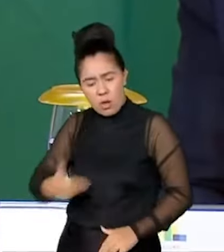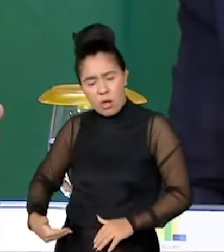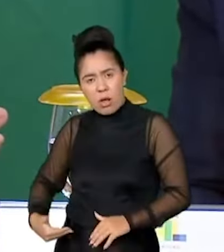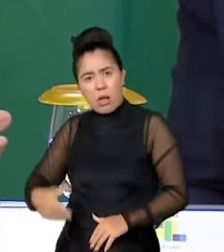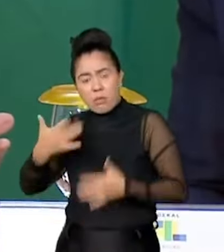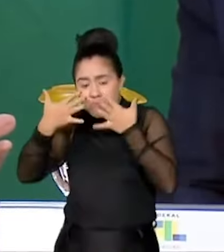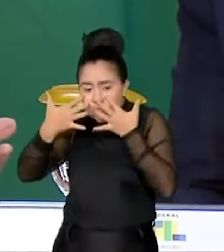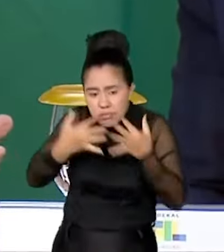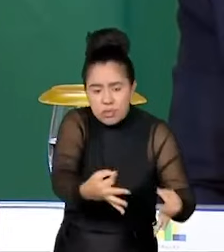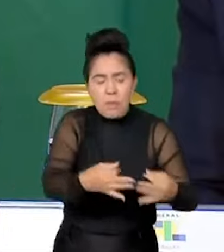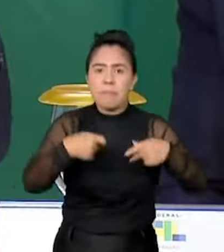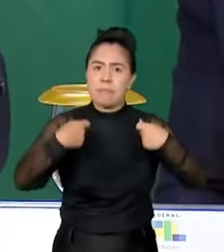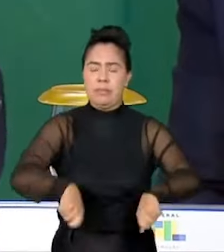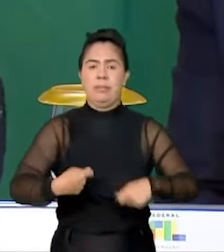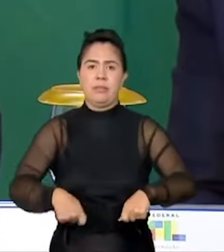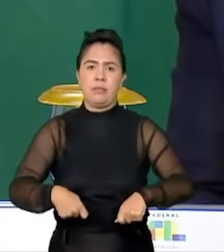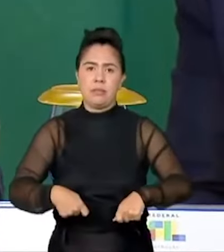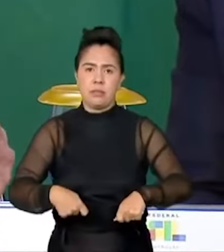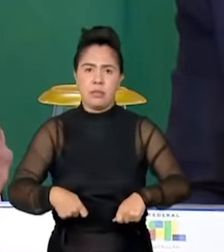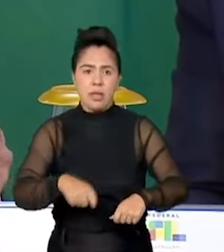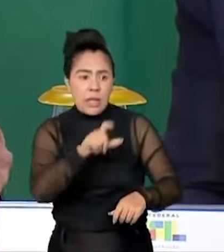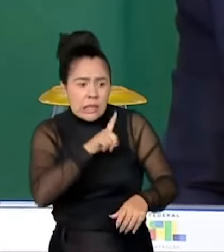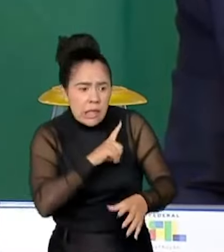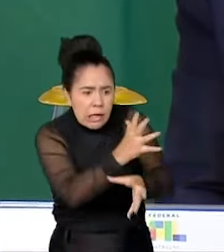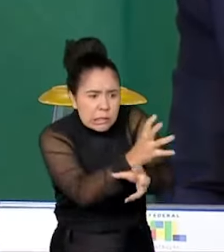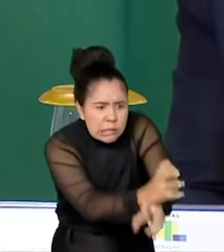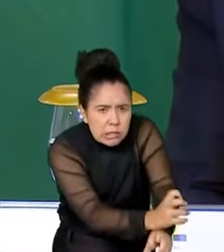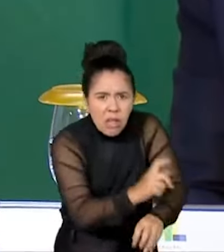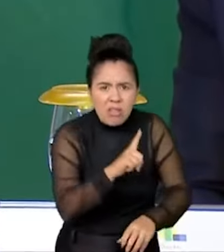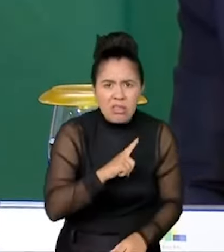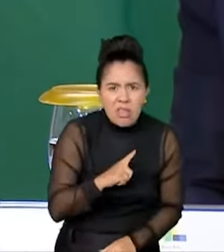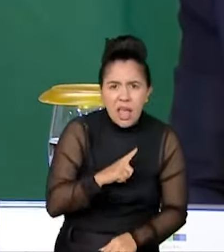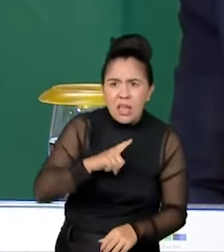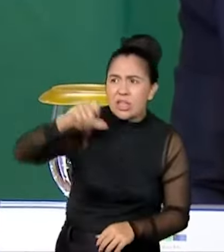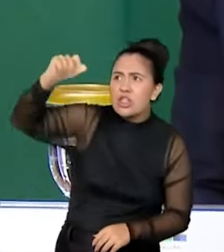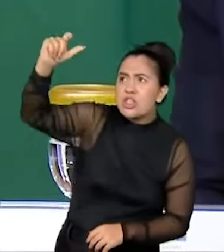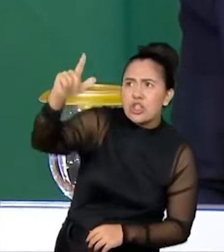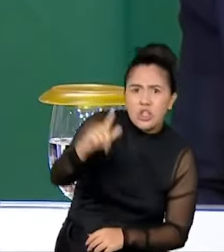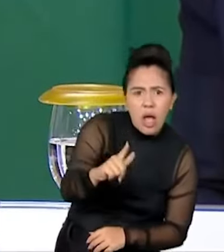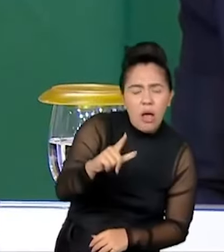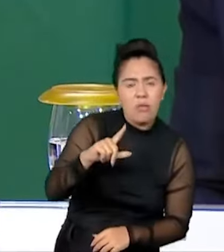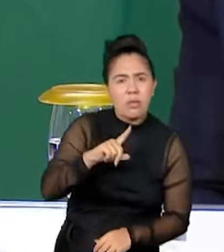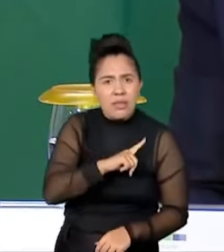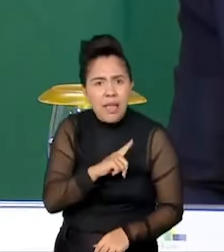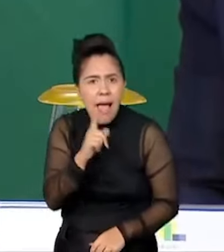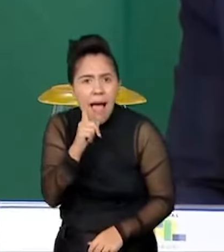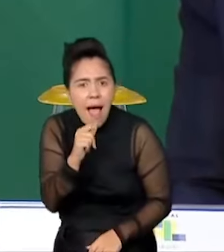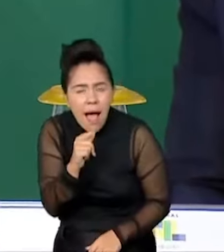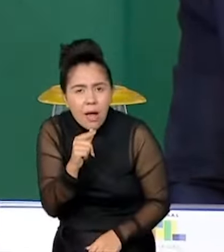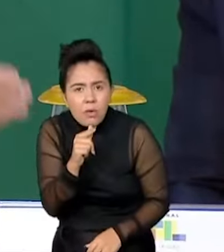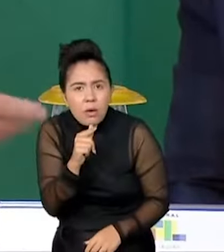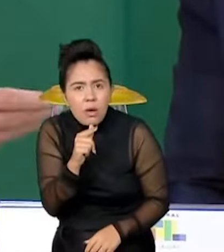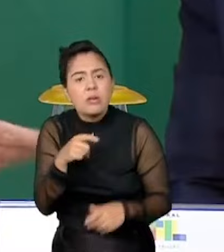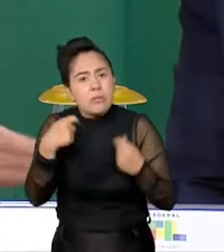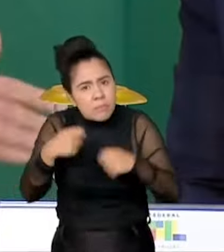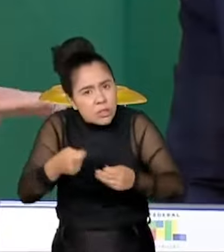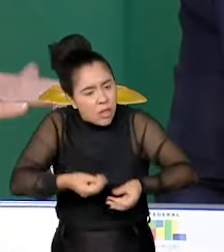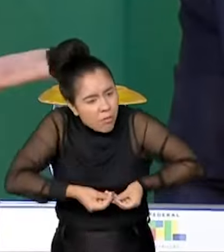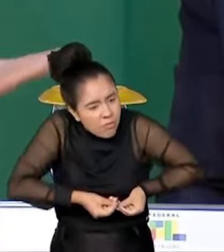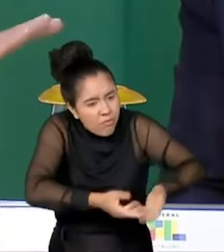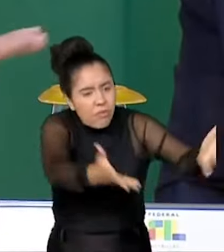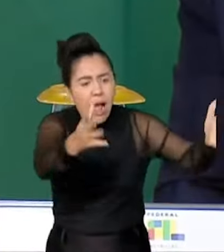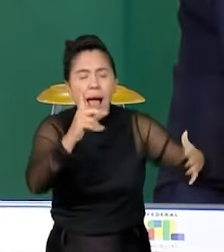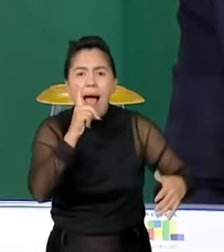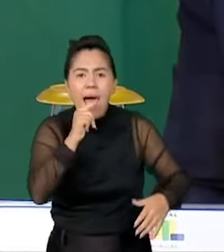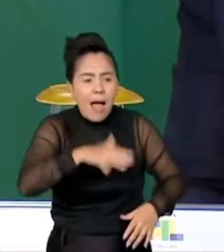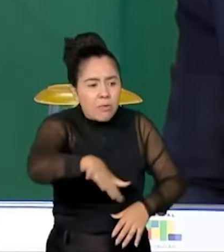Se tem o problema da seca, mas tem sol, se tem o problema da seca, mas tem água, você trata de levar água para aquele lugar